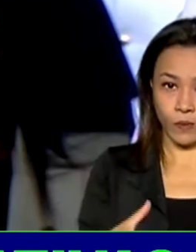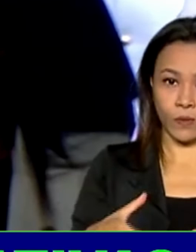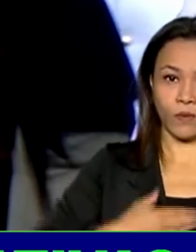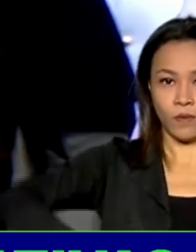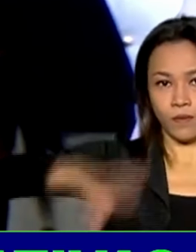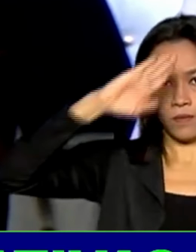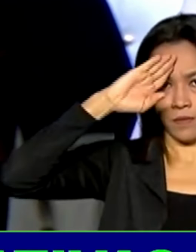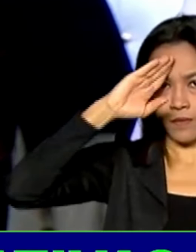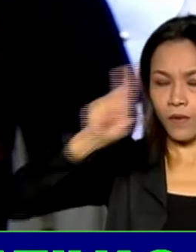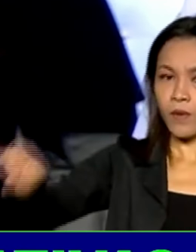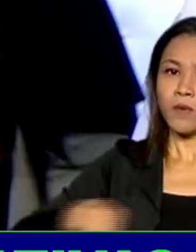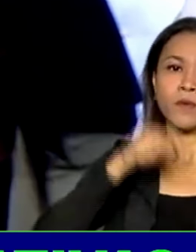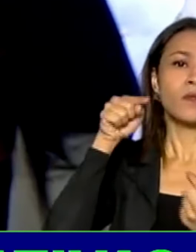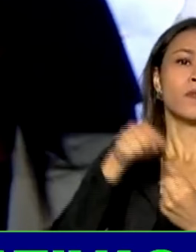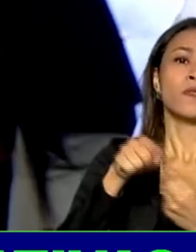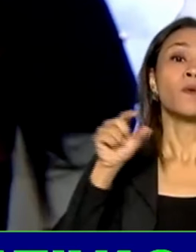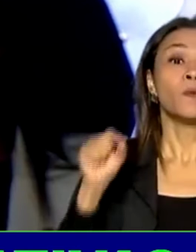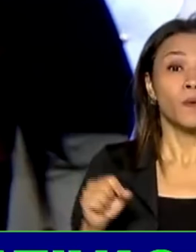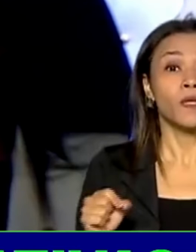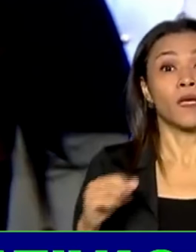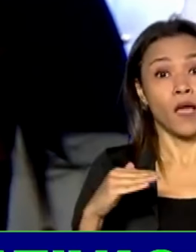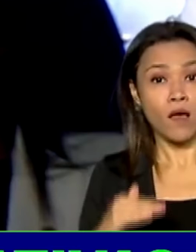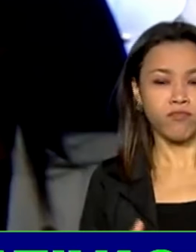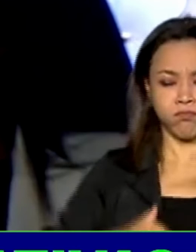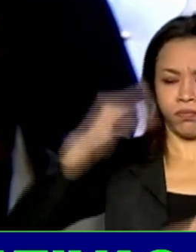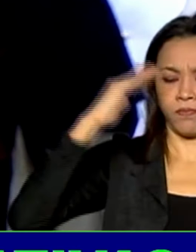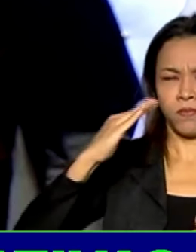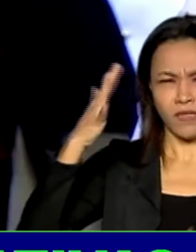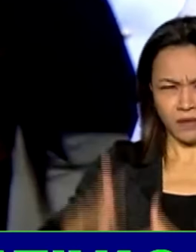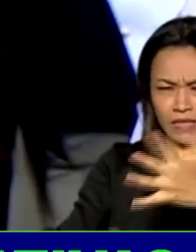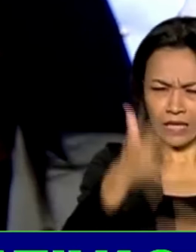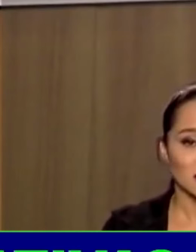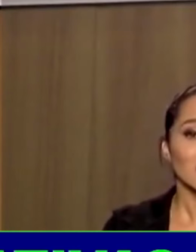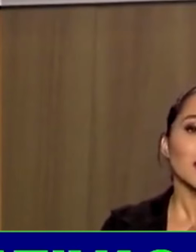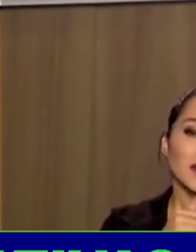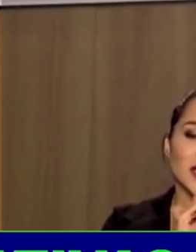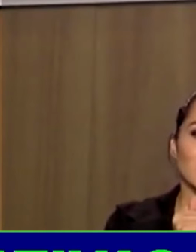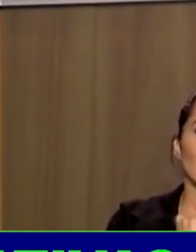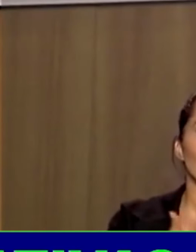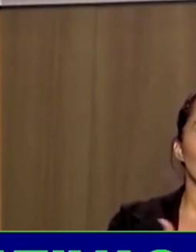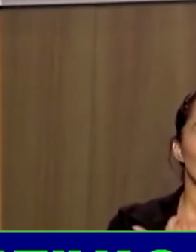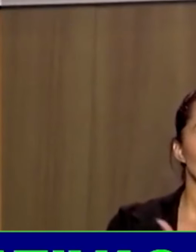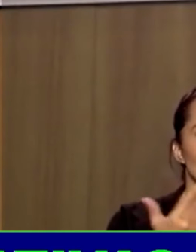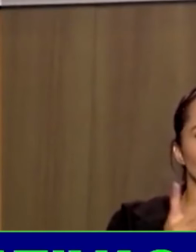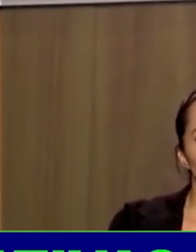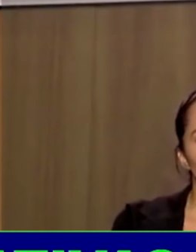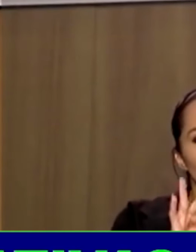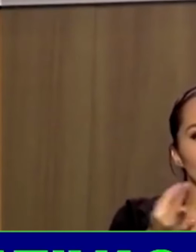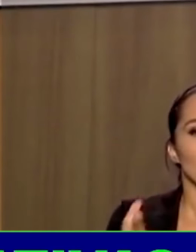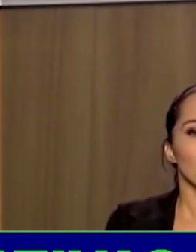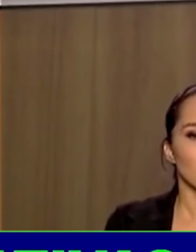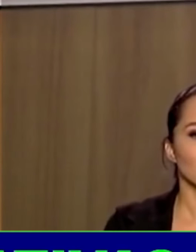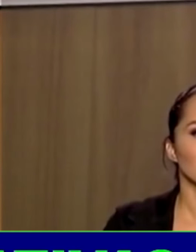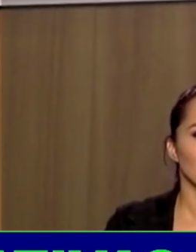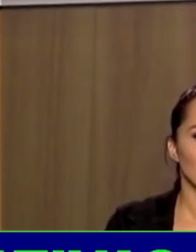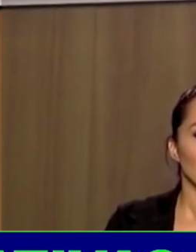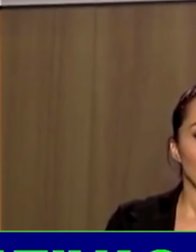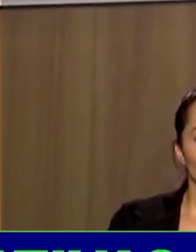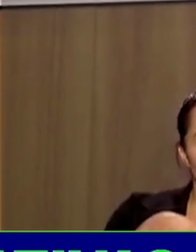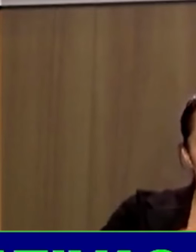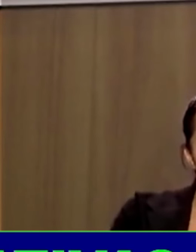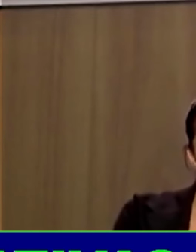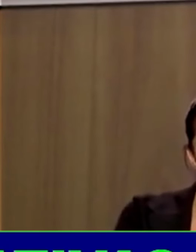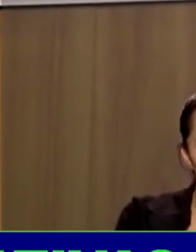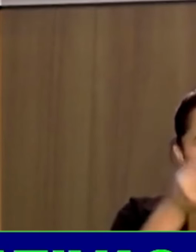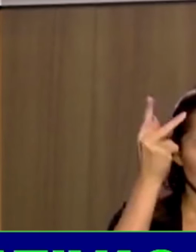antes, já deixe o seu like, se inscreva no canal e vamos compartilhar ao máximo essa notícia. Então, segundo a CNN, o ex-comandante da Marinha,